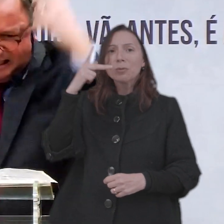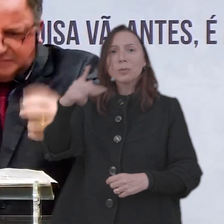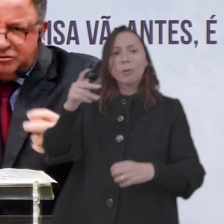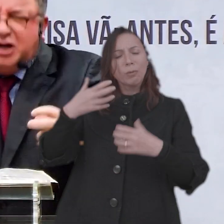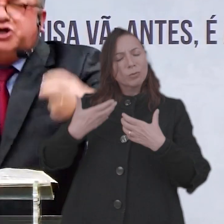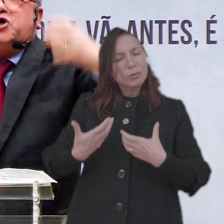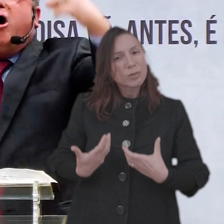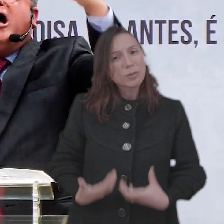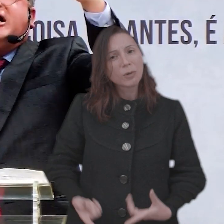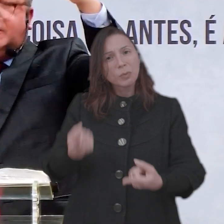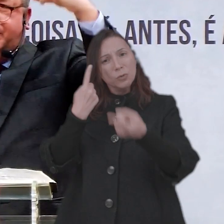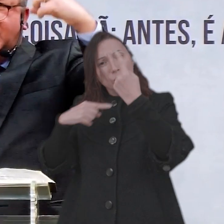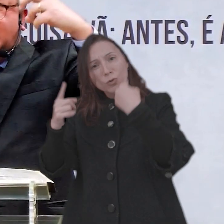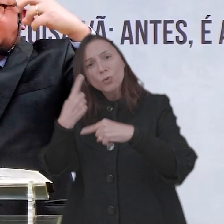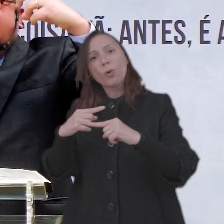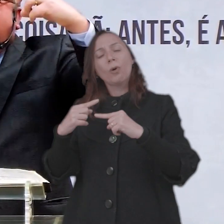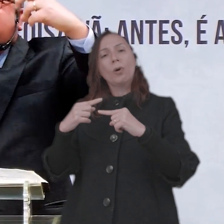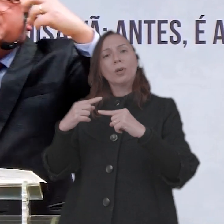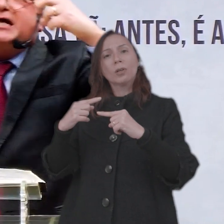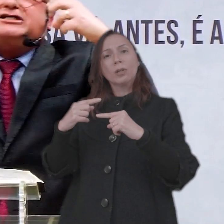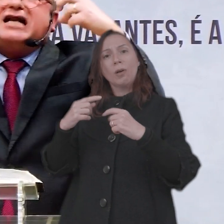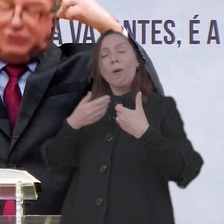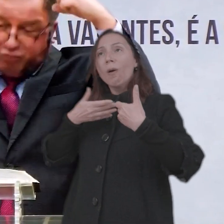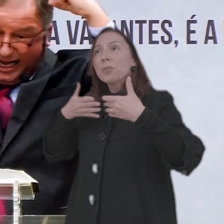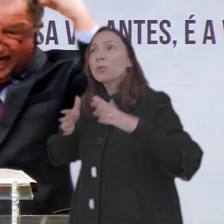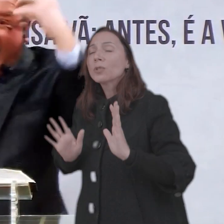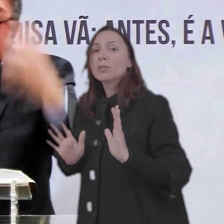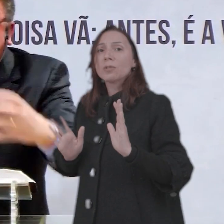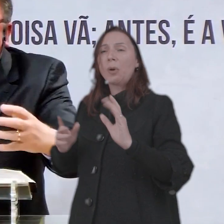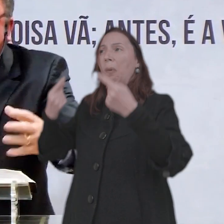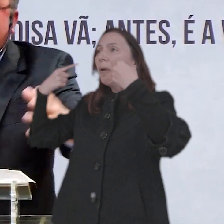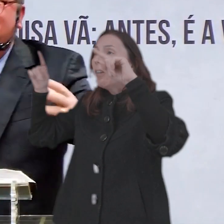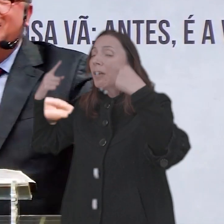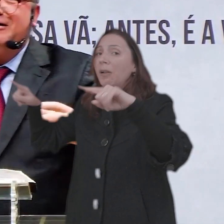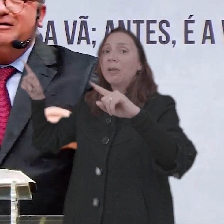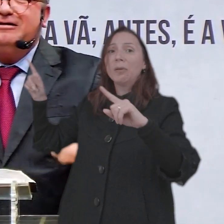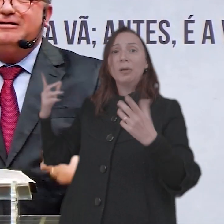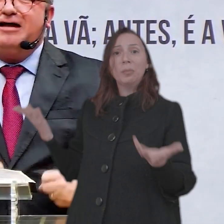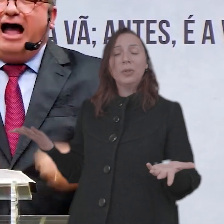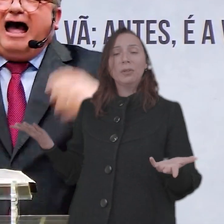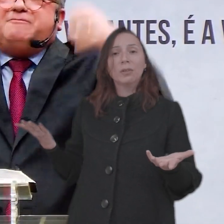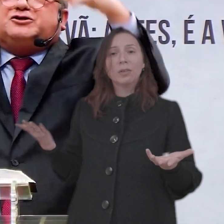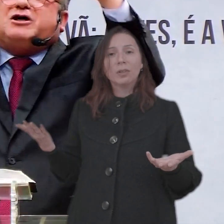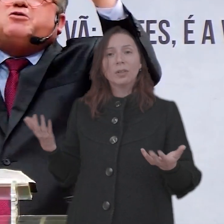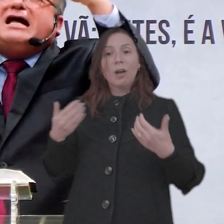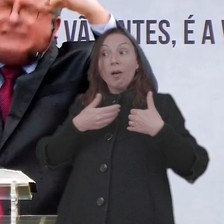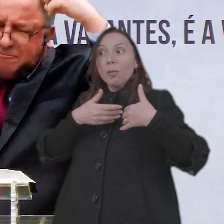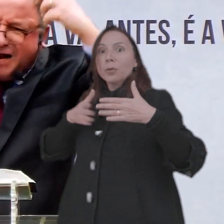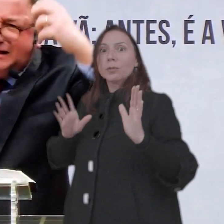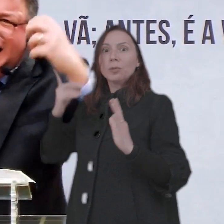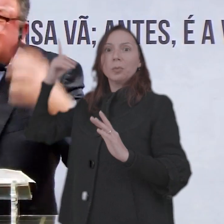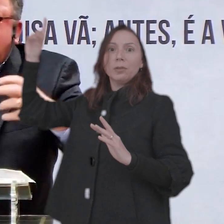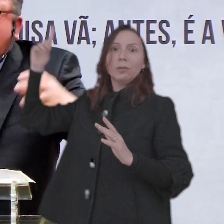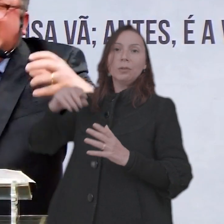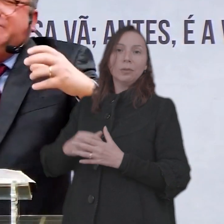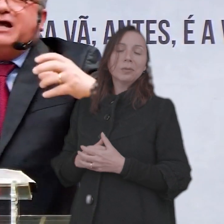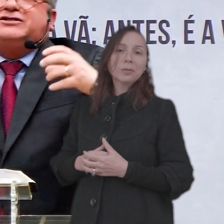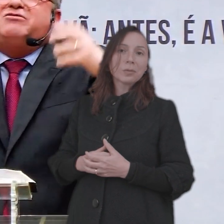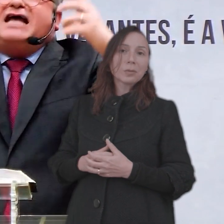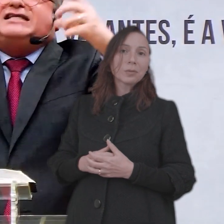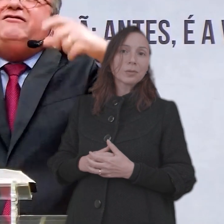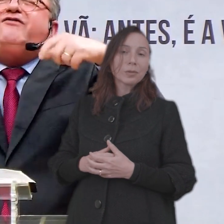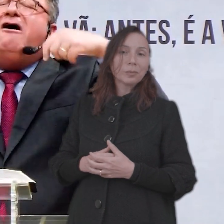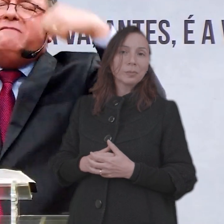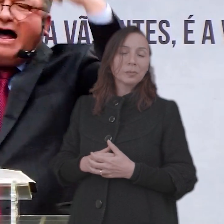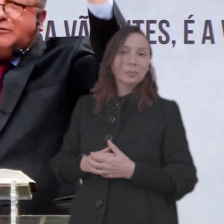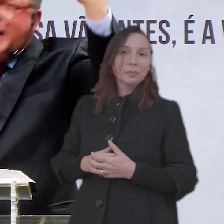seu desânimo. Chore. Derrame perante Ele a sua queixa. Abra o seu coração para Deus. Deus